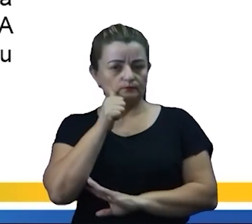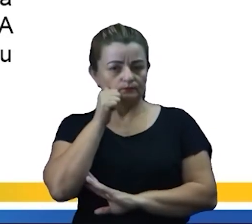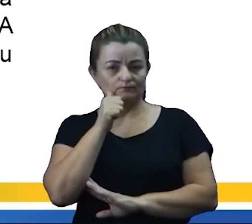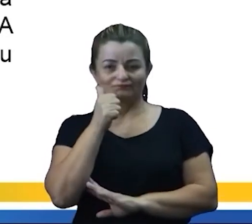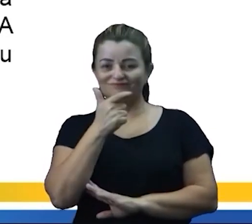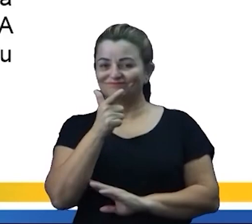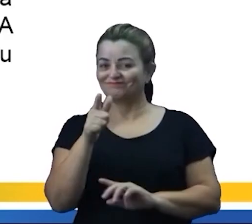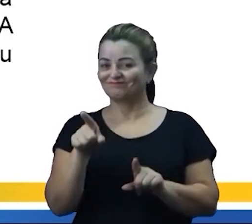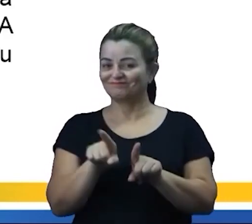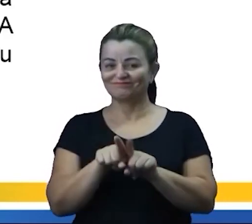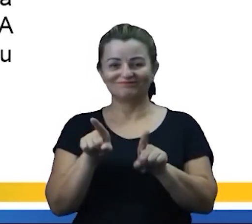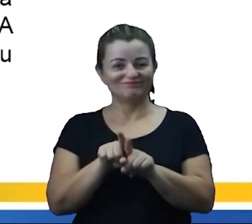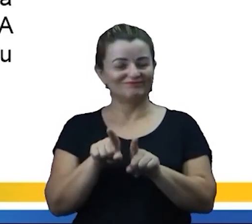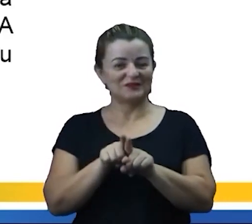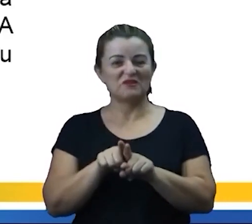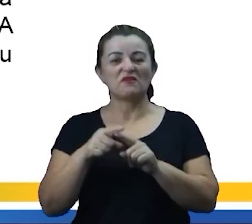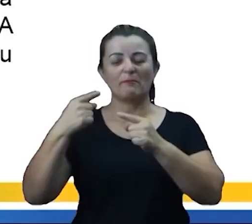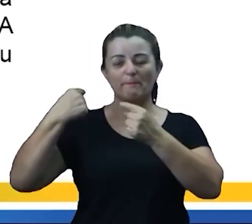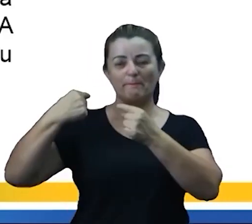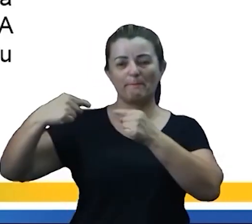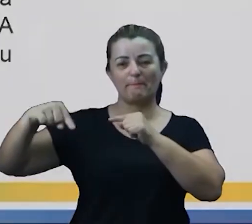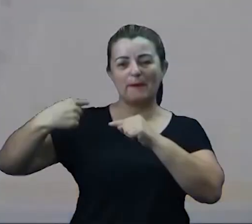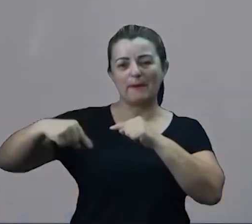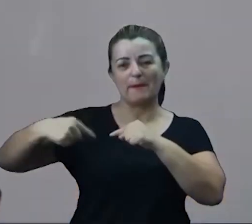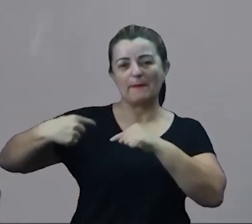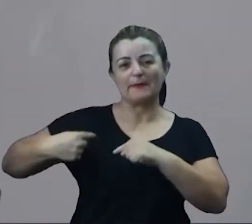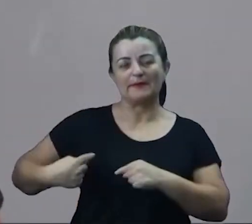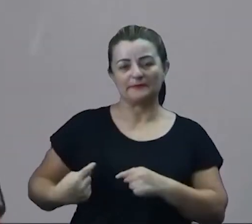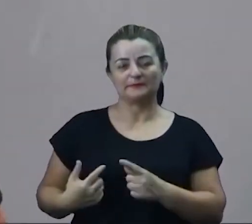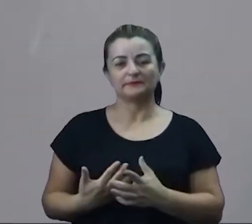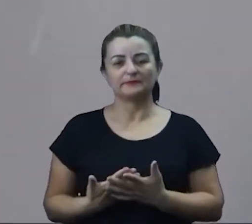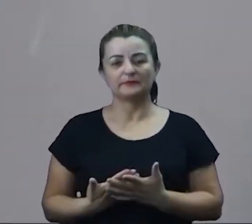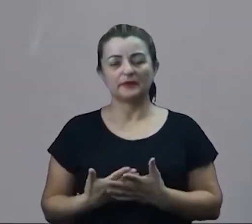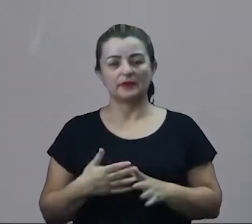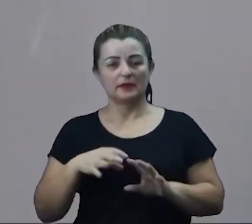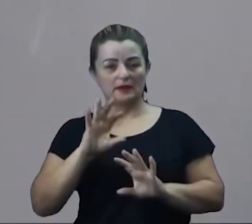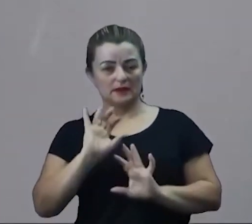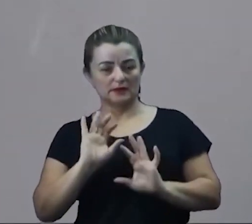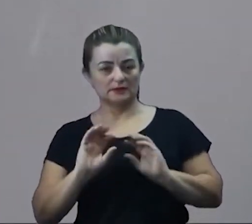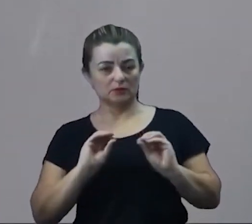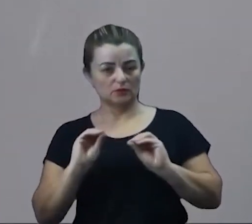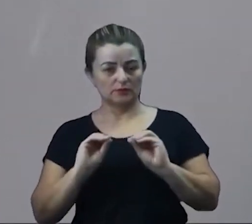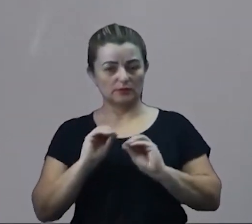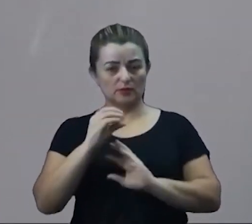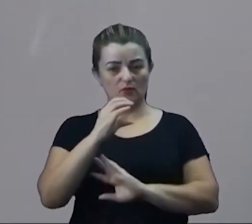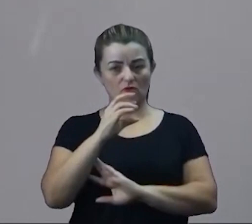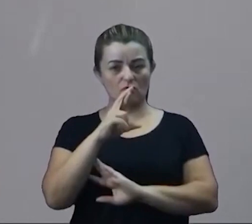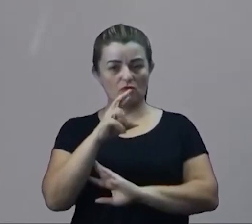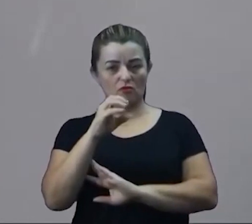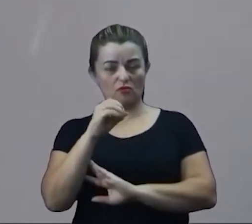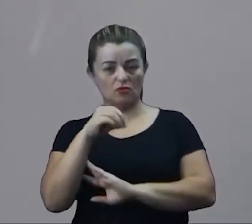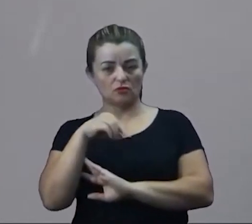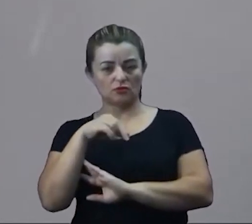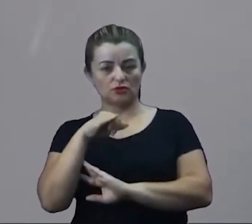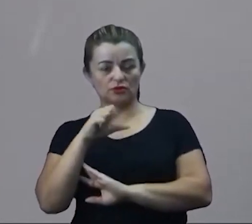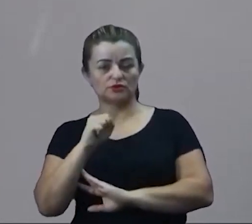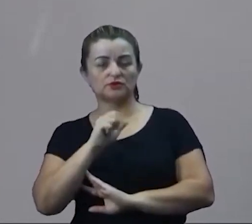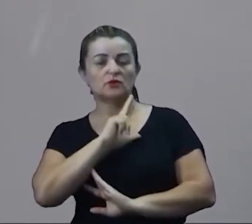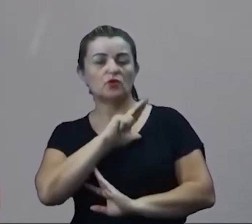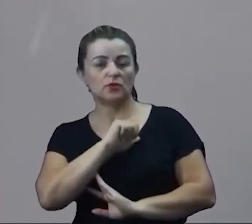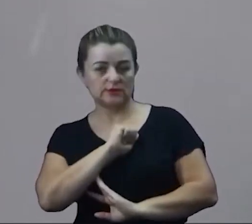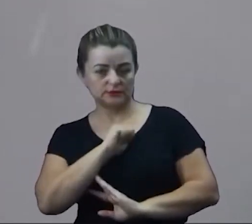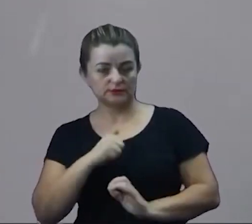certas mulheres também não escapou ao reparo dos poetas aí. assim como de alguns cronistas e romancistas também. Vejam